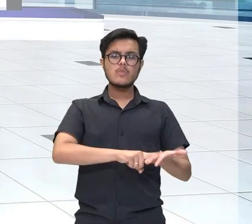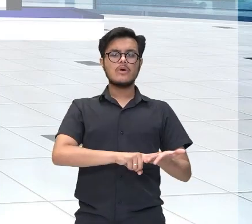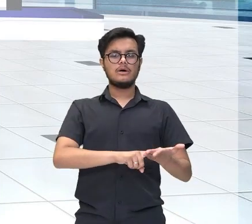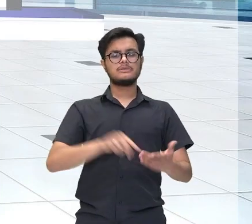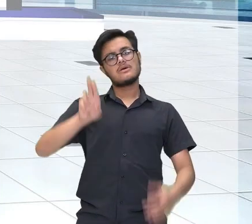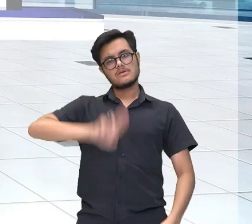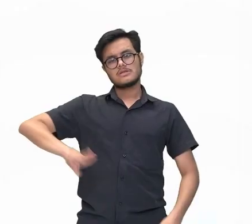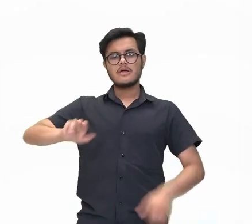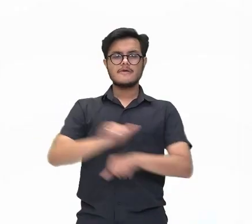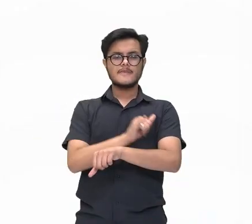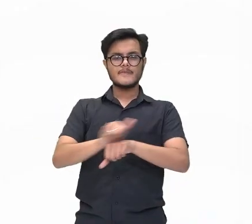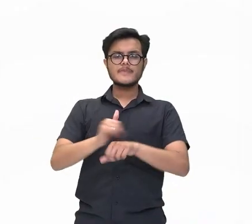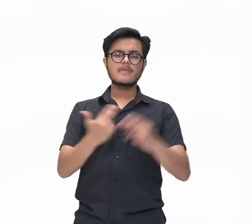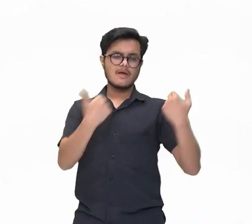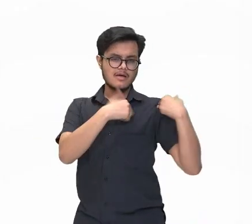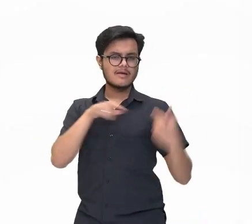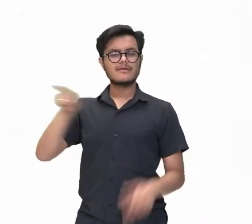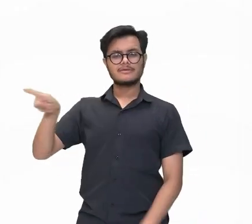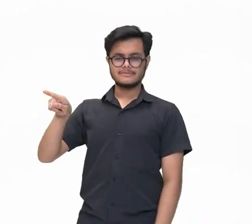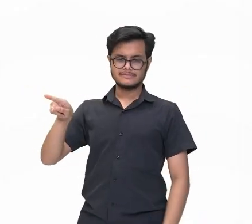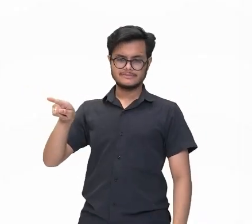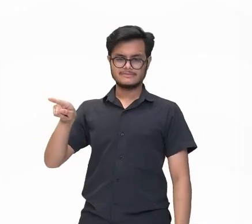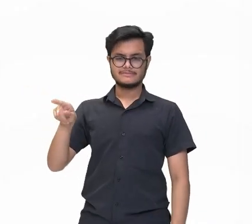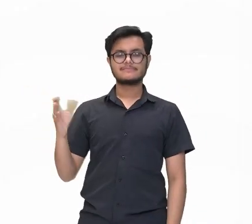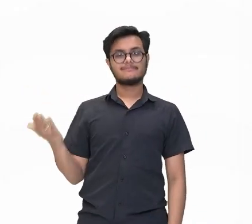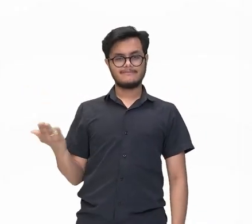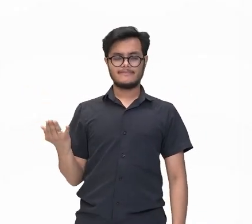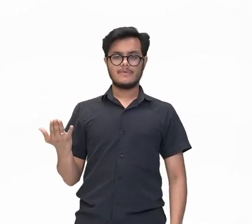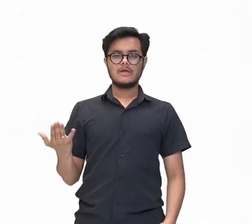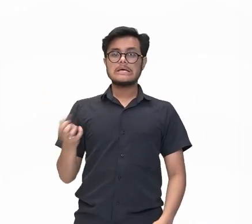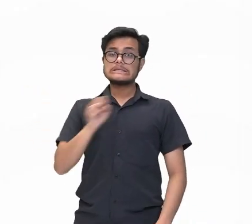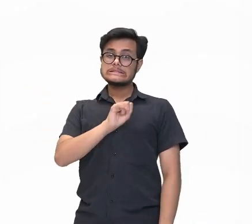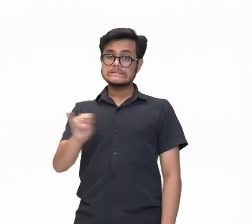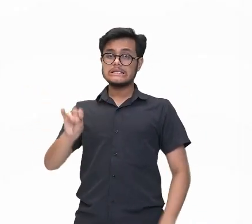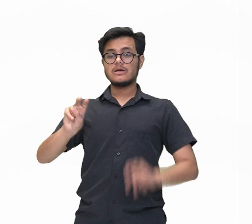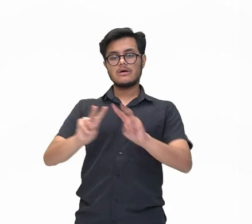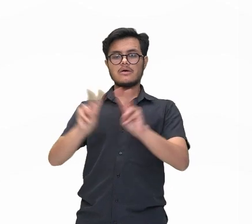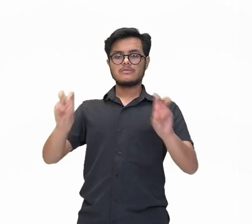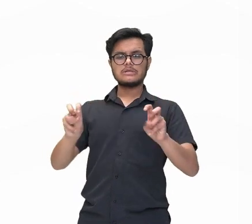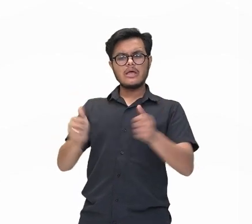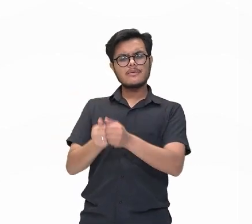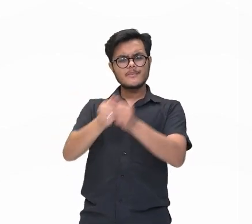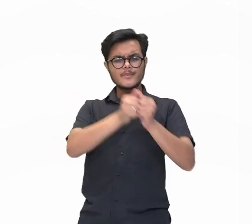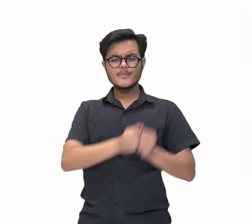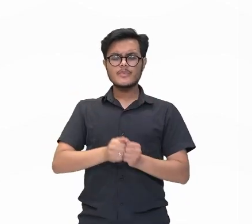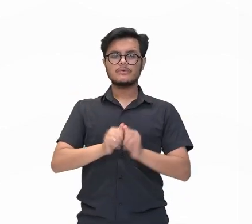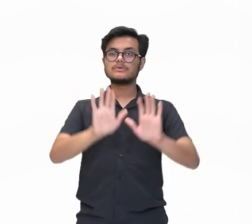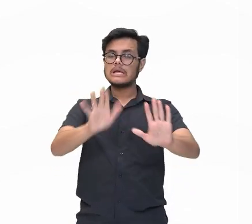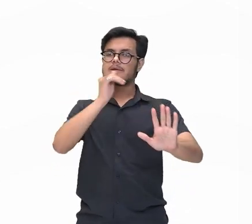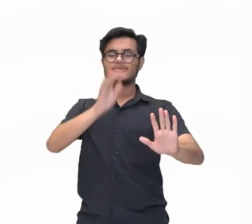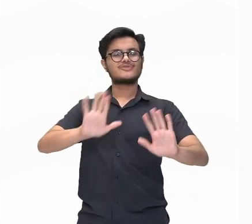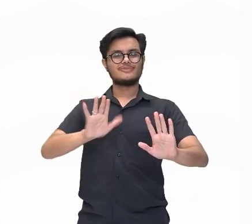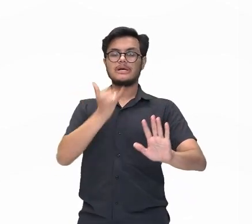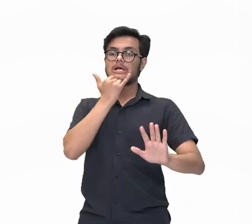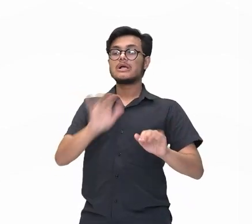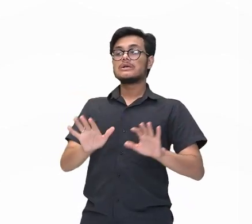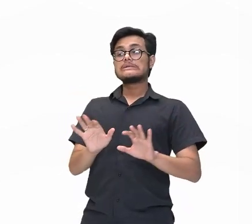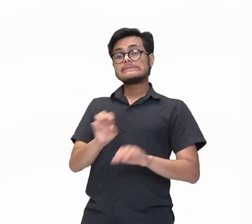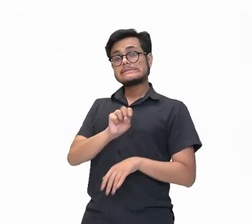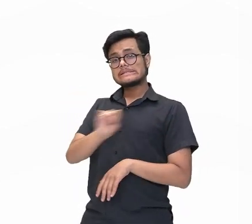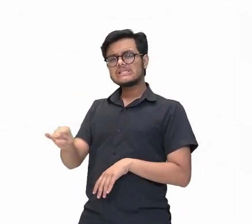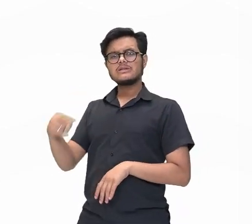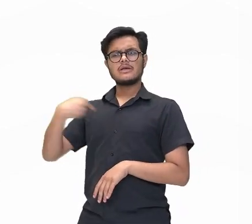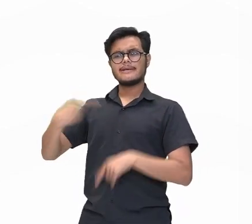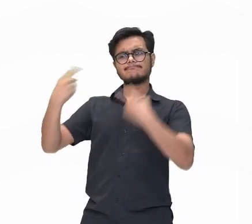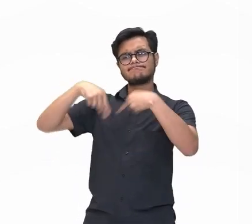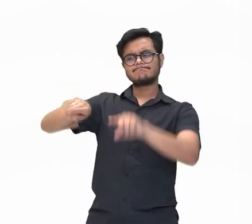finalidade dela, o que ela explora, né? Quando eu tenho algo que eu quero fazer em conjunto, quando eu quero fazer uma reclamação sobre algo